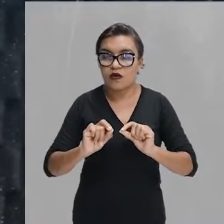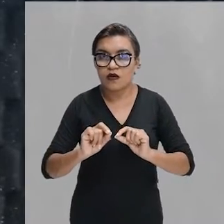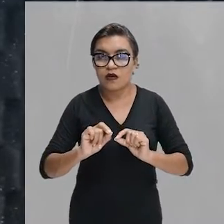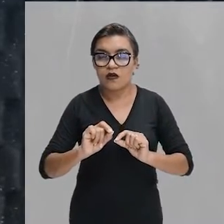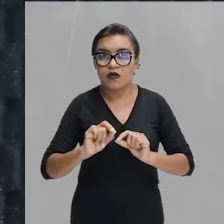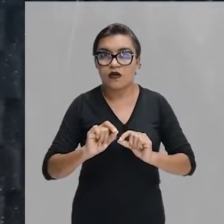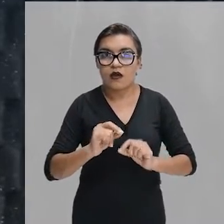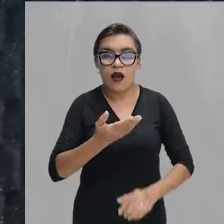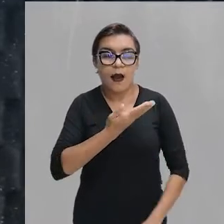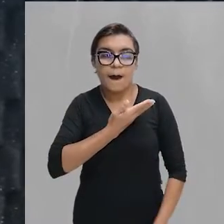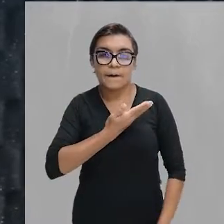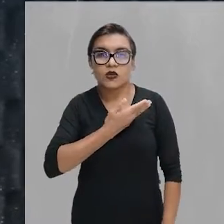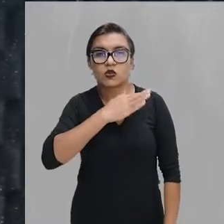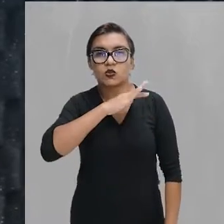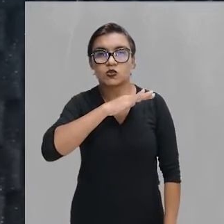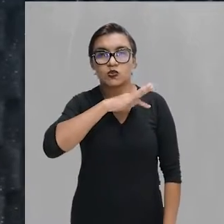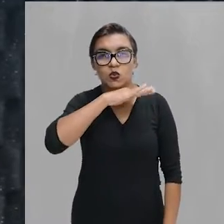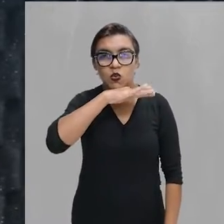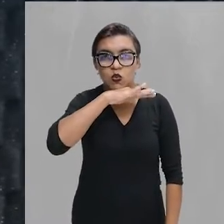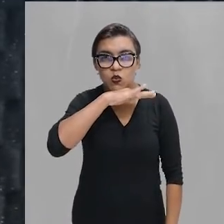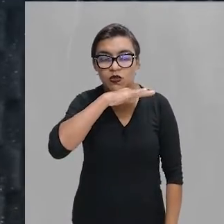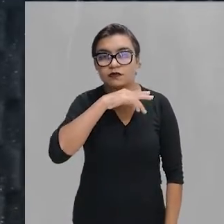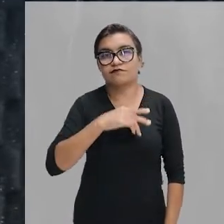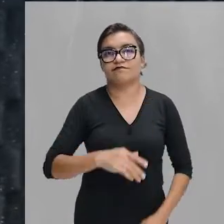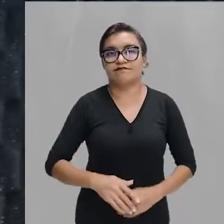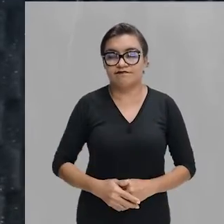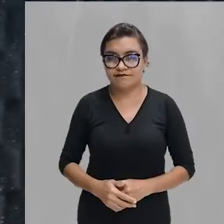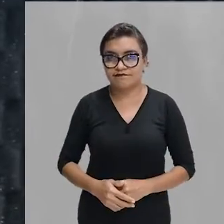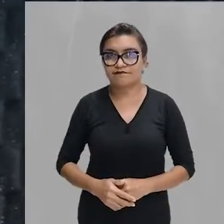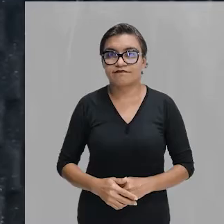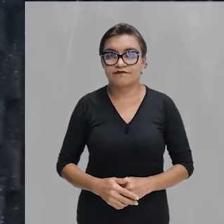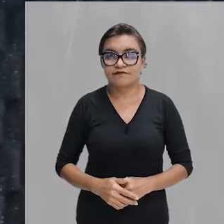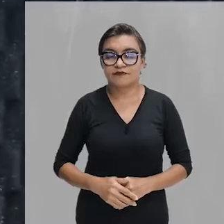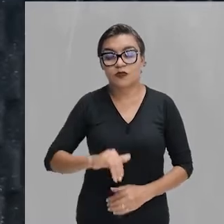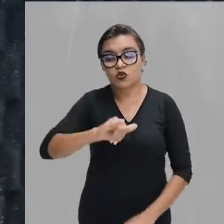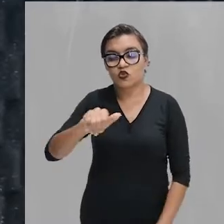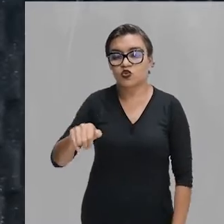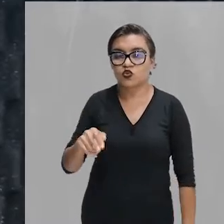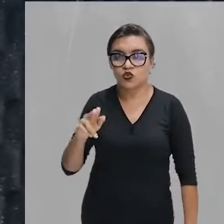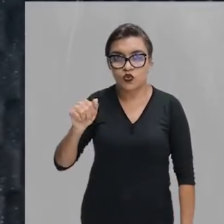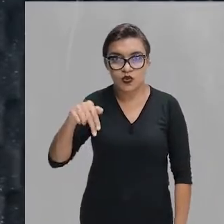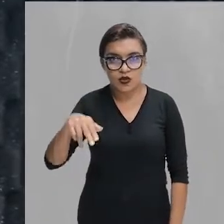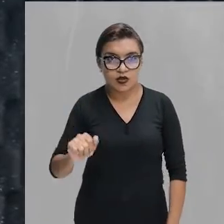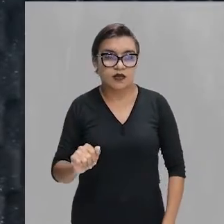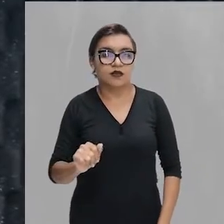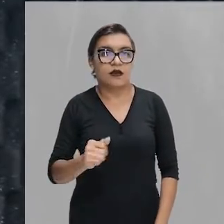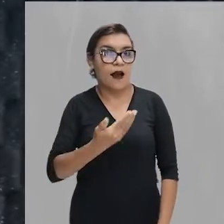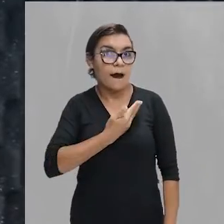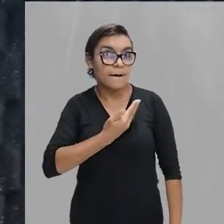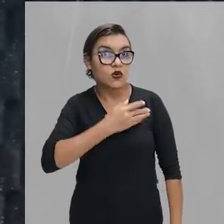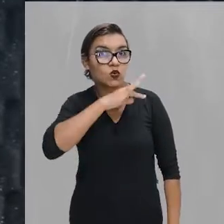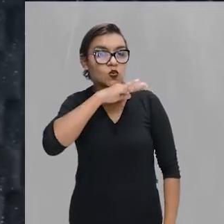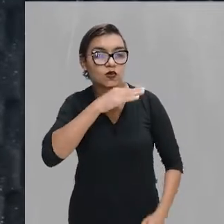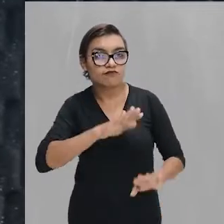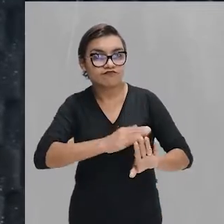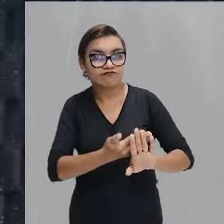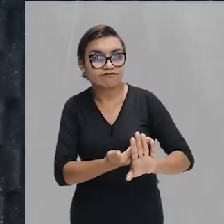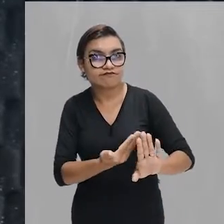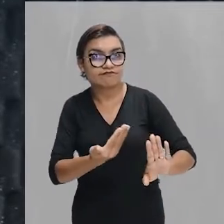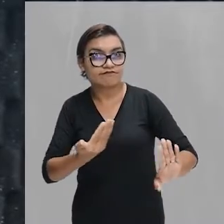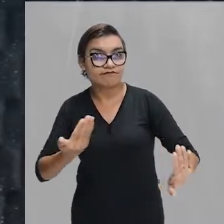malas influências de sua vida. Joana se distanciou, tá bem aqui,